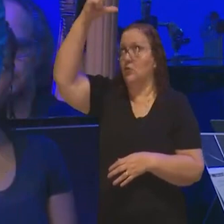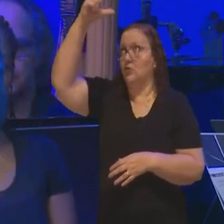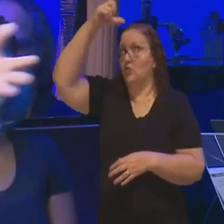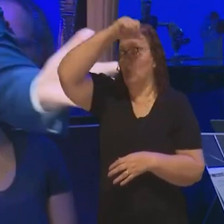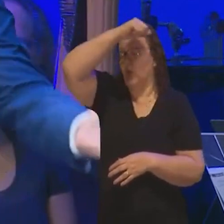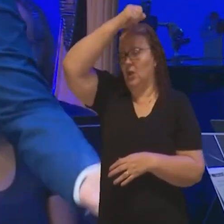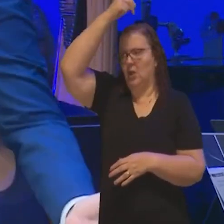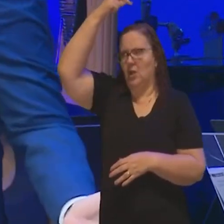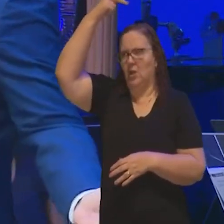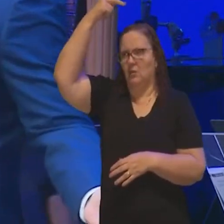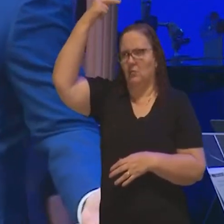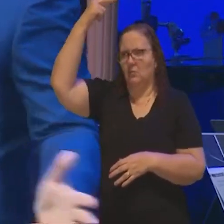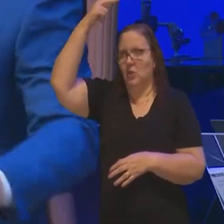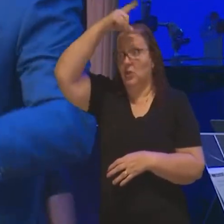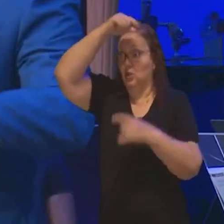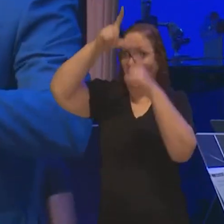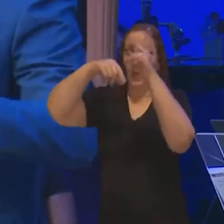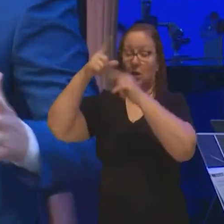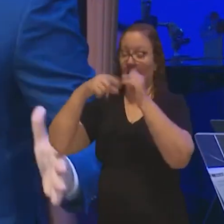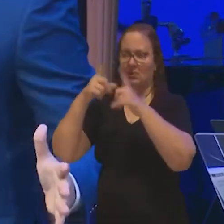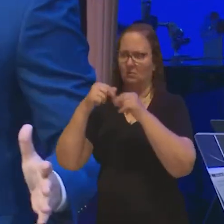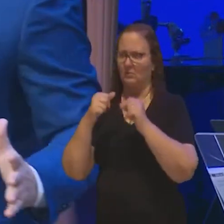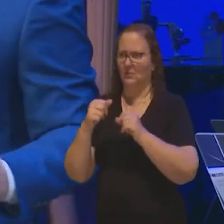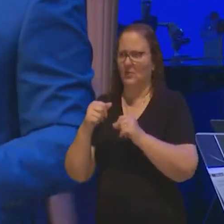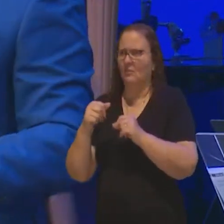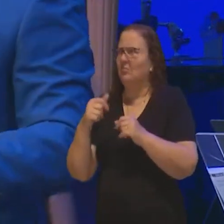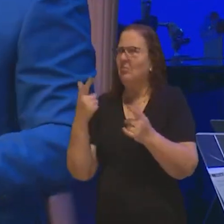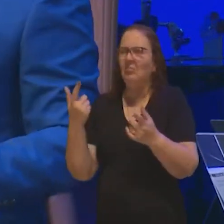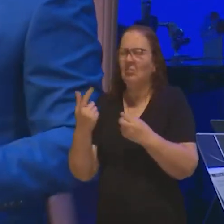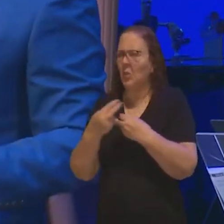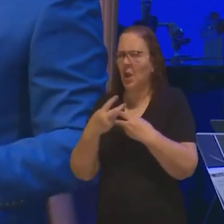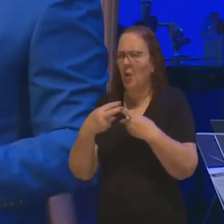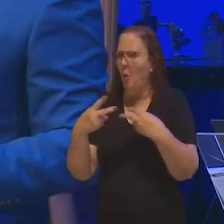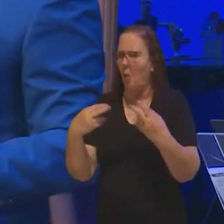Não é simplesmente alguma coisa inútil